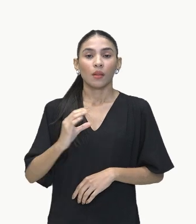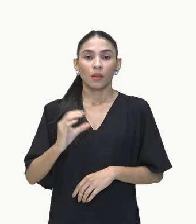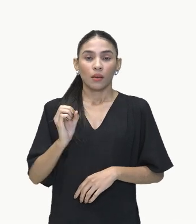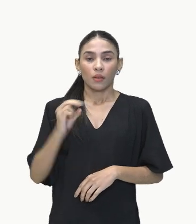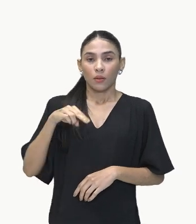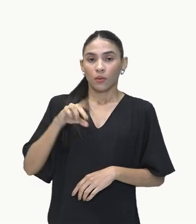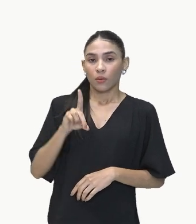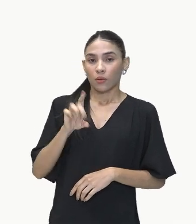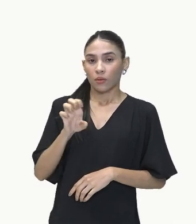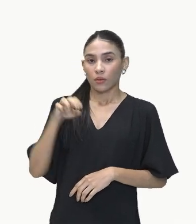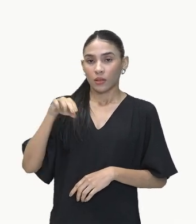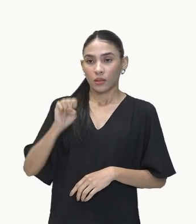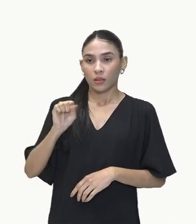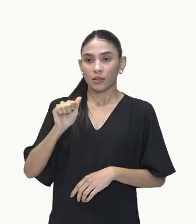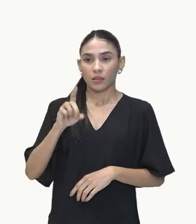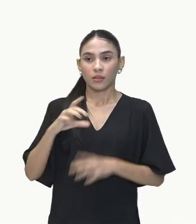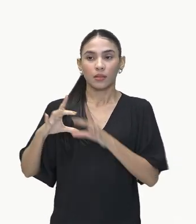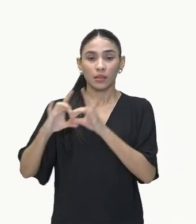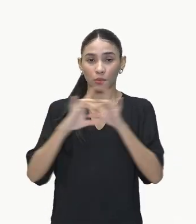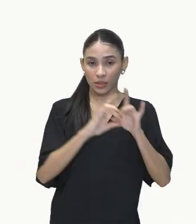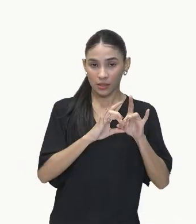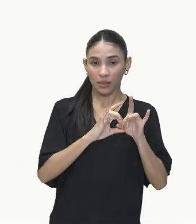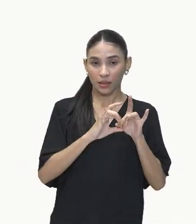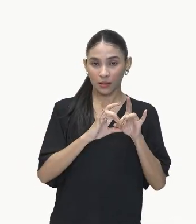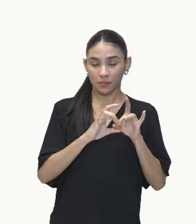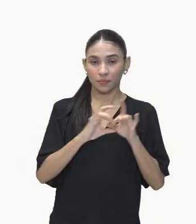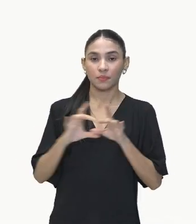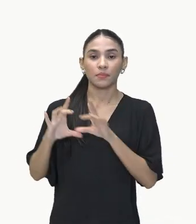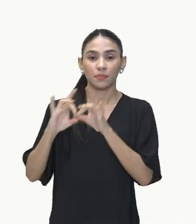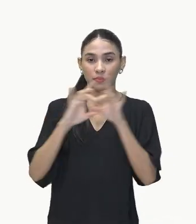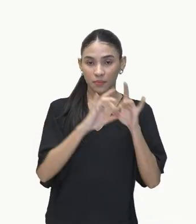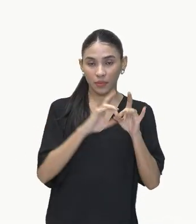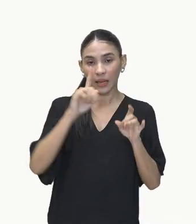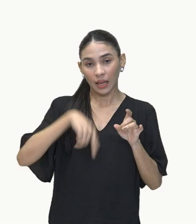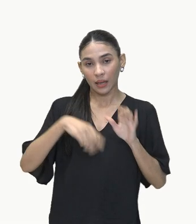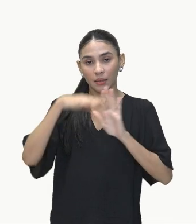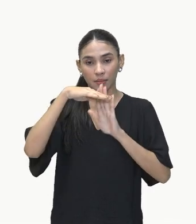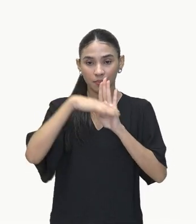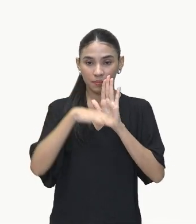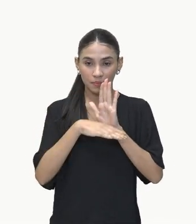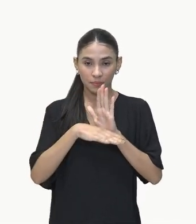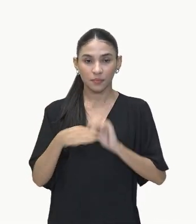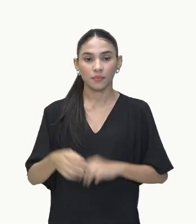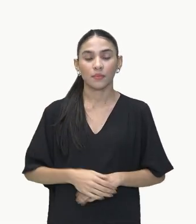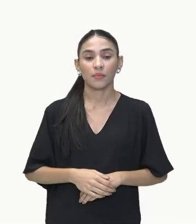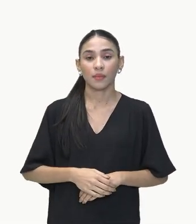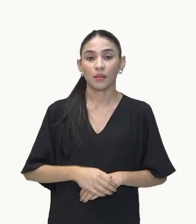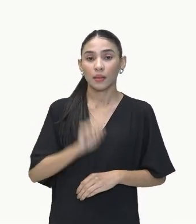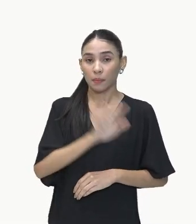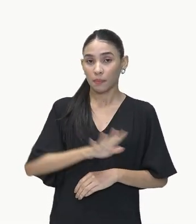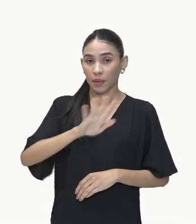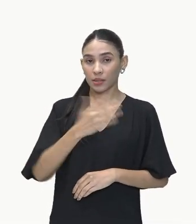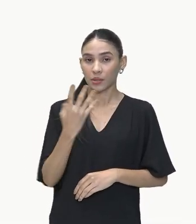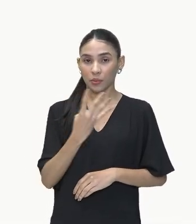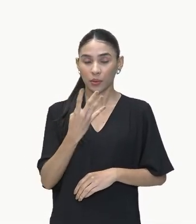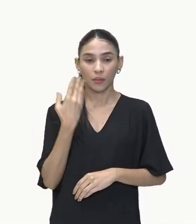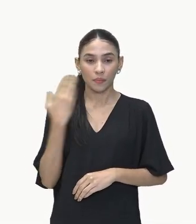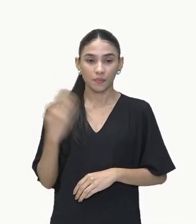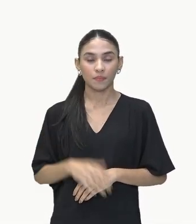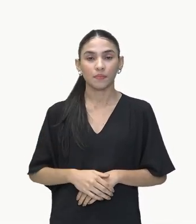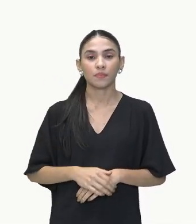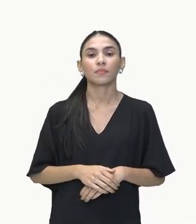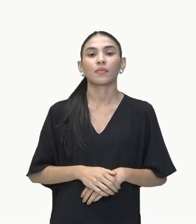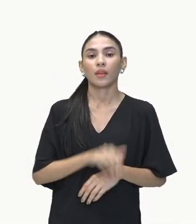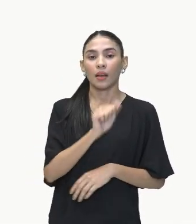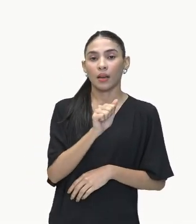condensados. Escrever assim, condensados, correto? Essa é a classificação. E essa outra era uma cadeia